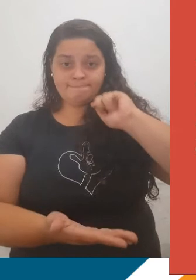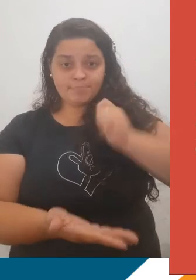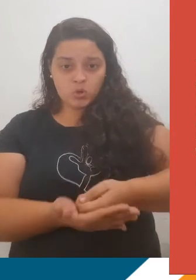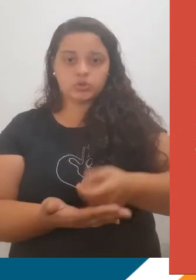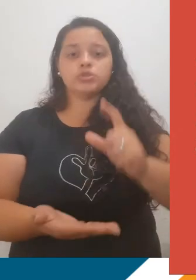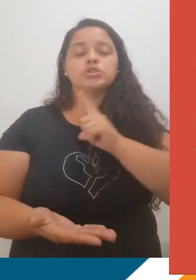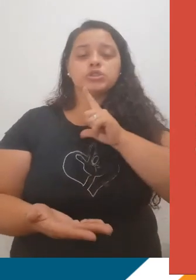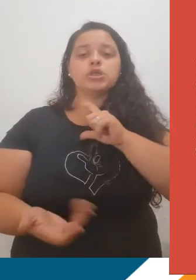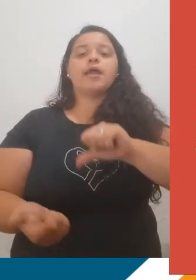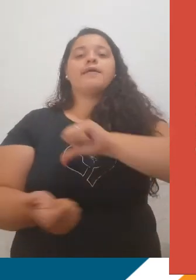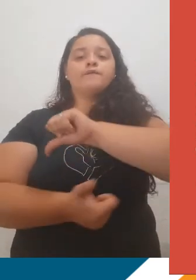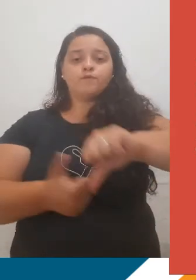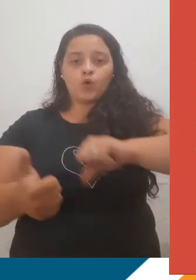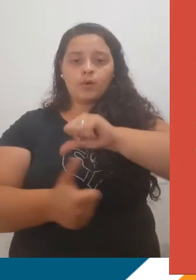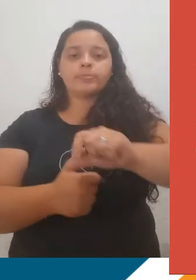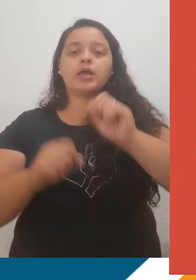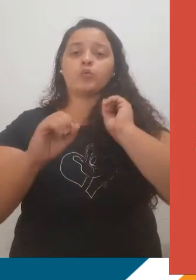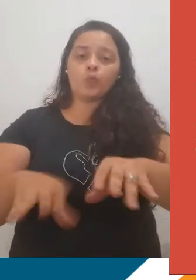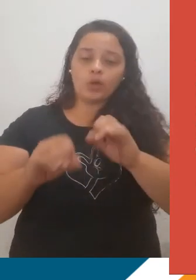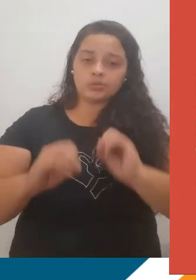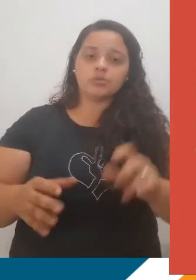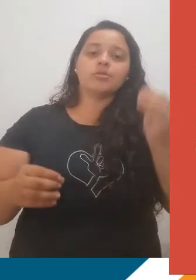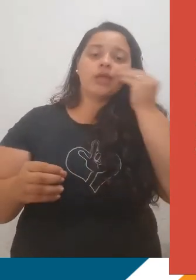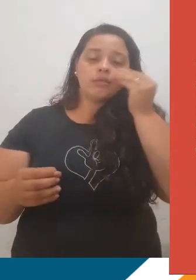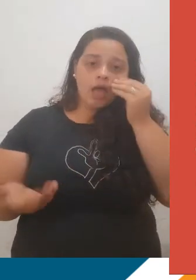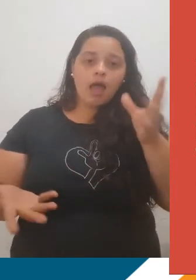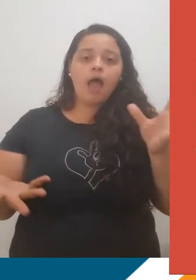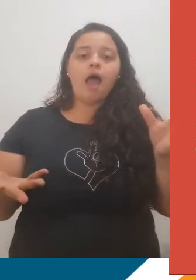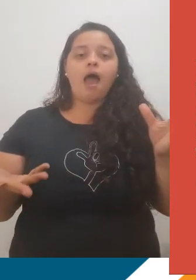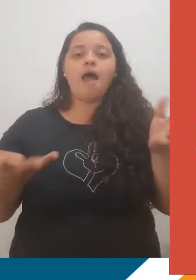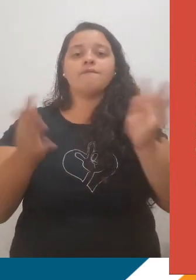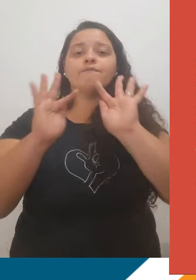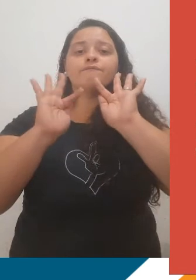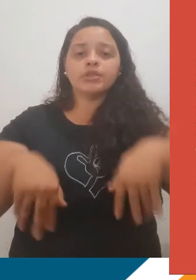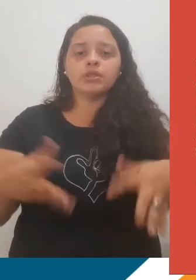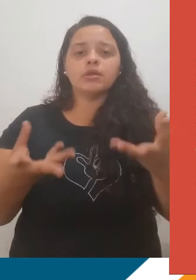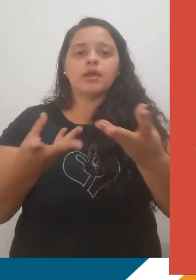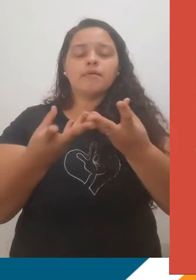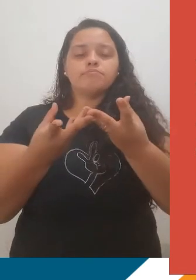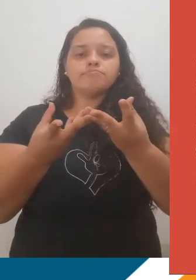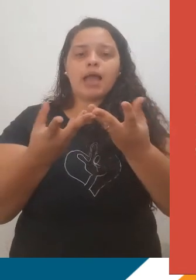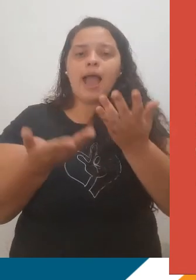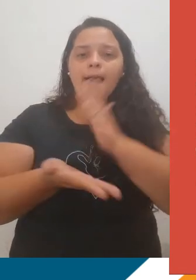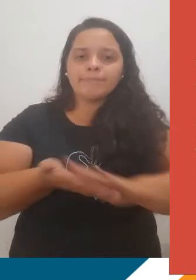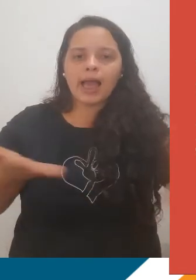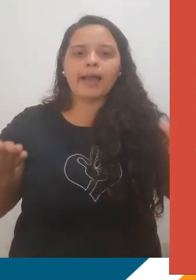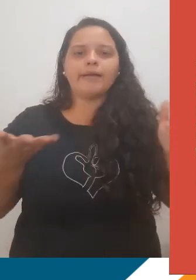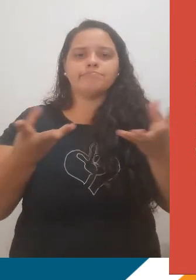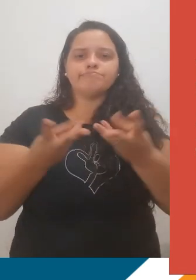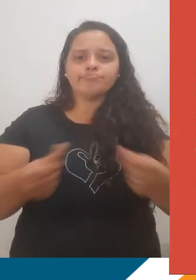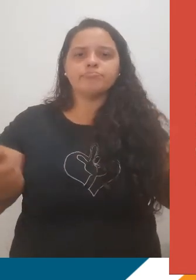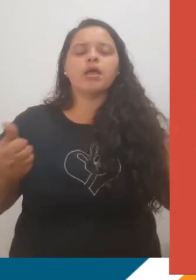educacional visando acabar com o analfabetismo no Brasil, baseado no método Paulo Freire. Uma reforma